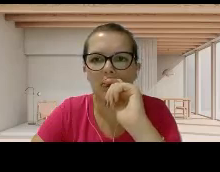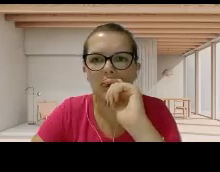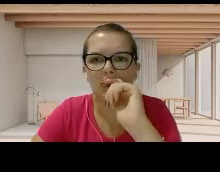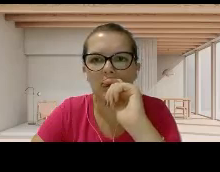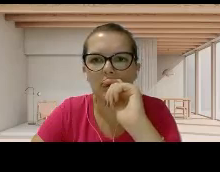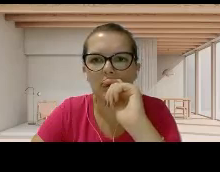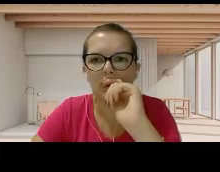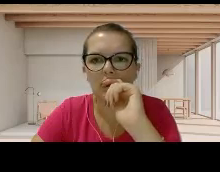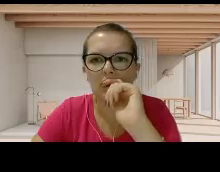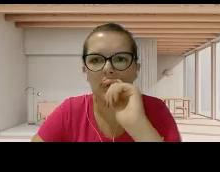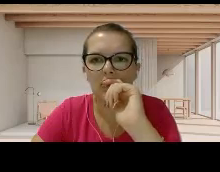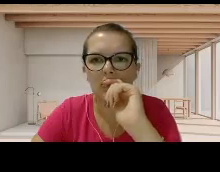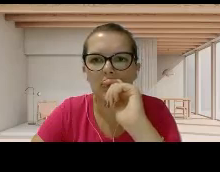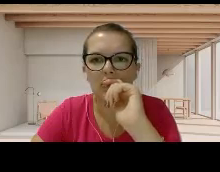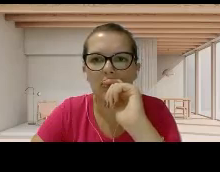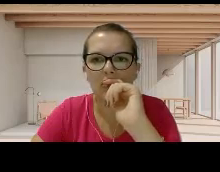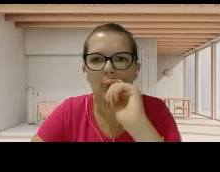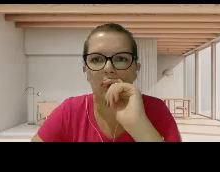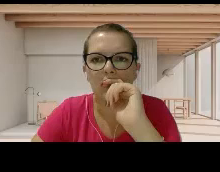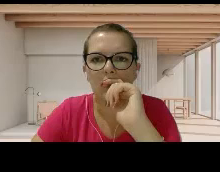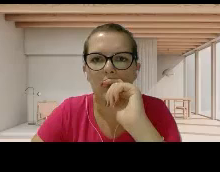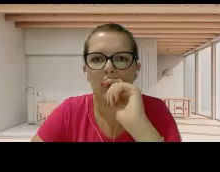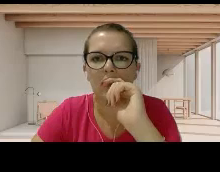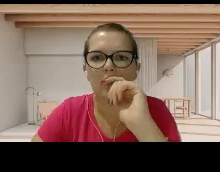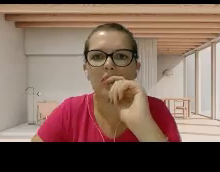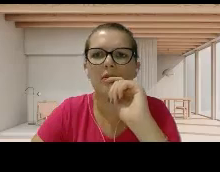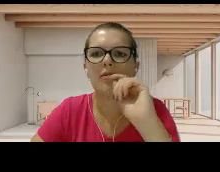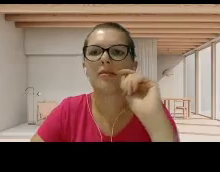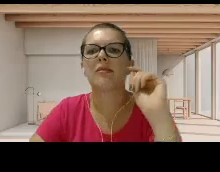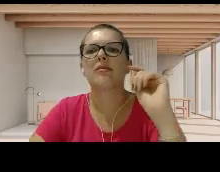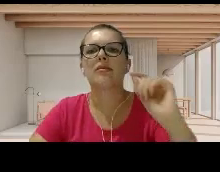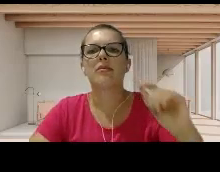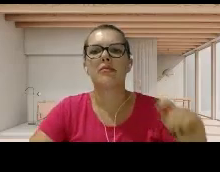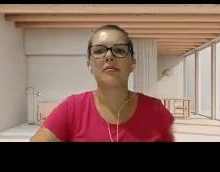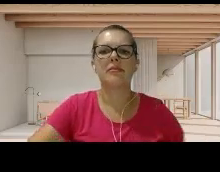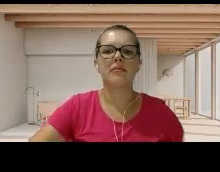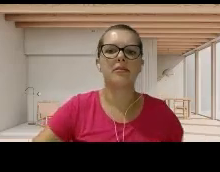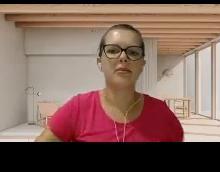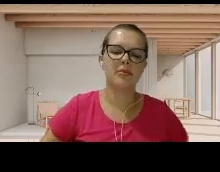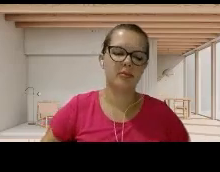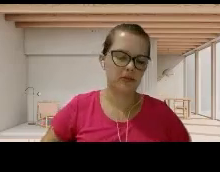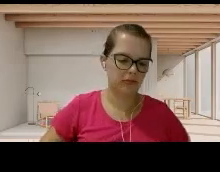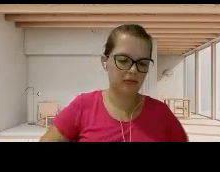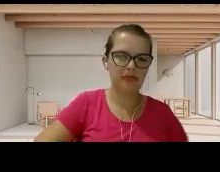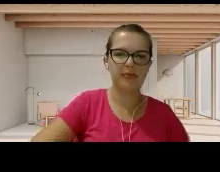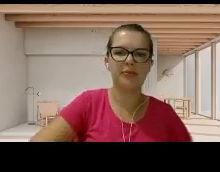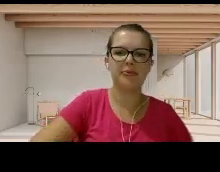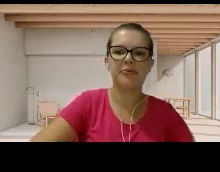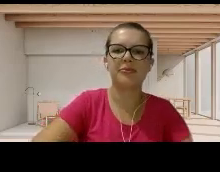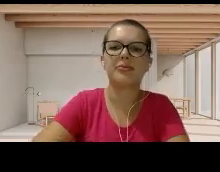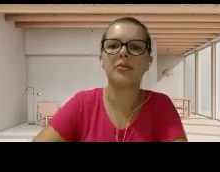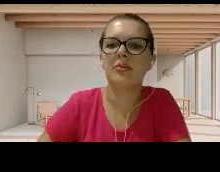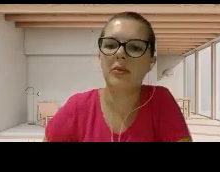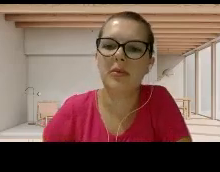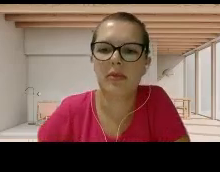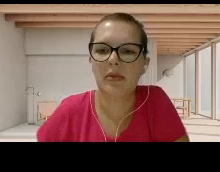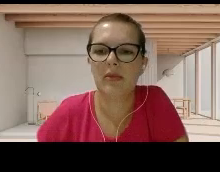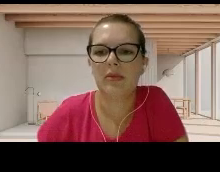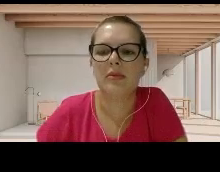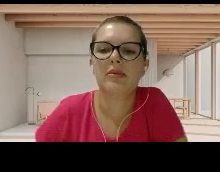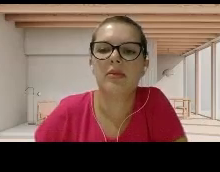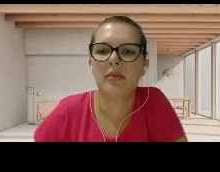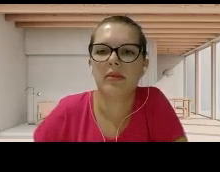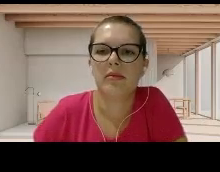na ponta da bobina. Aí você transformou este movimento da bobina girando dentro do campo magnético em energia